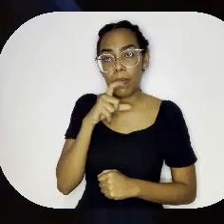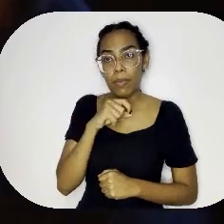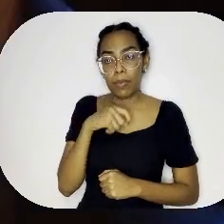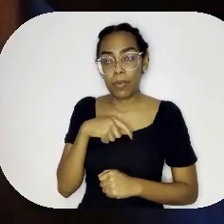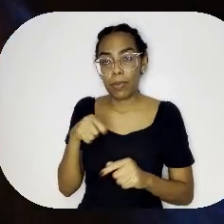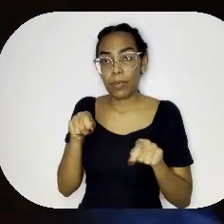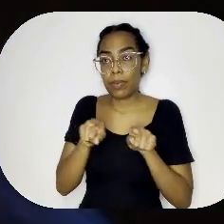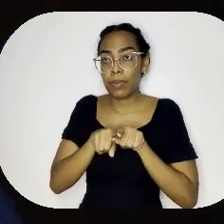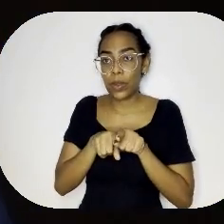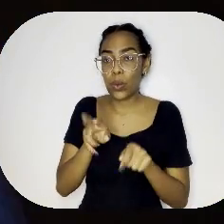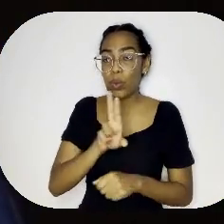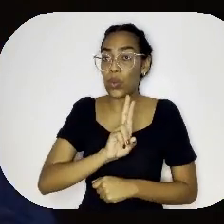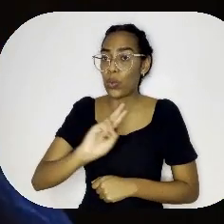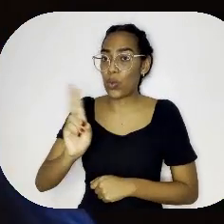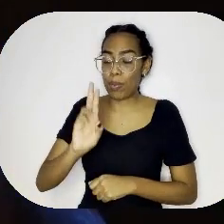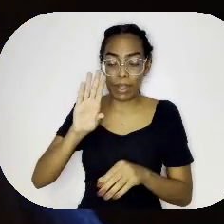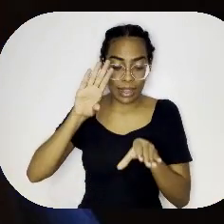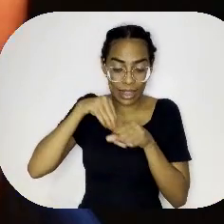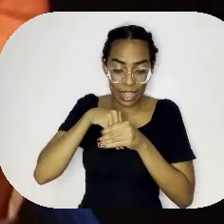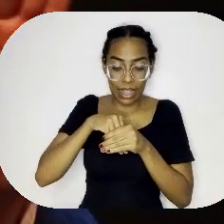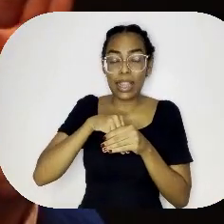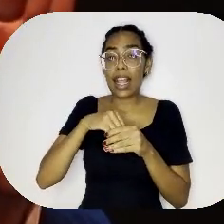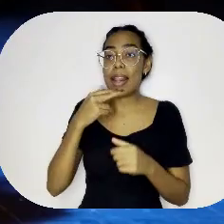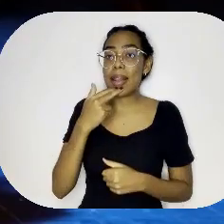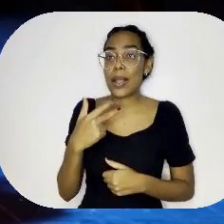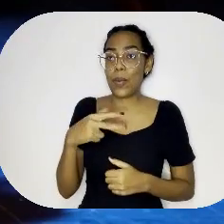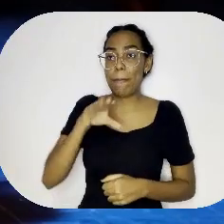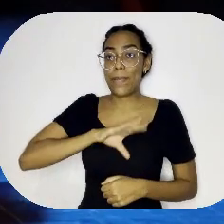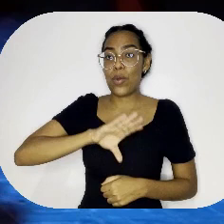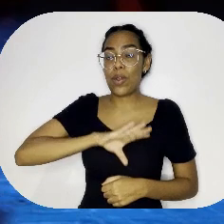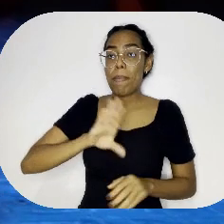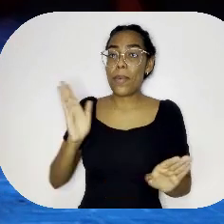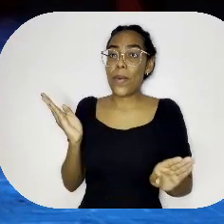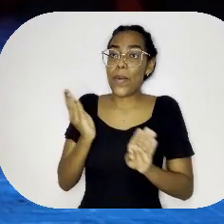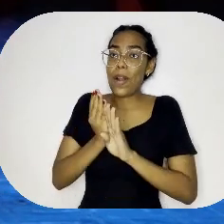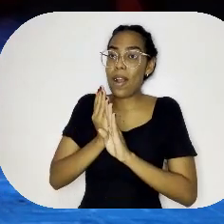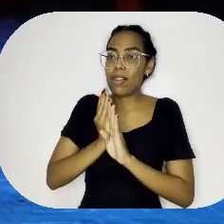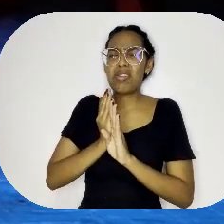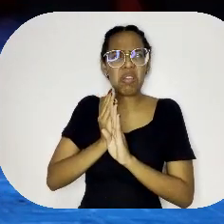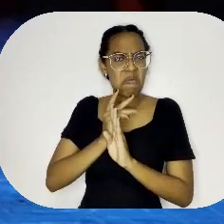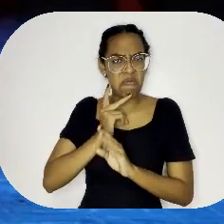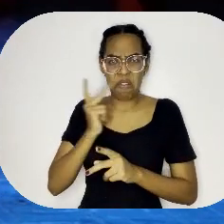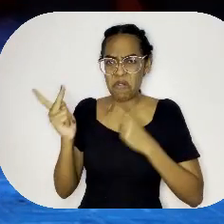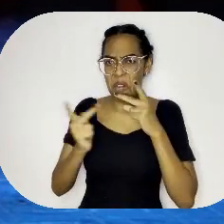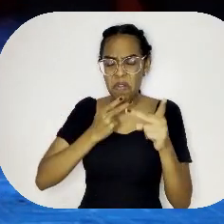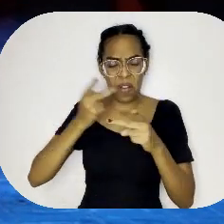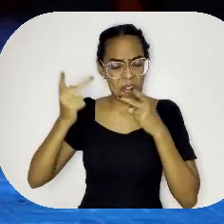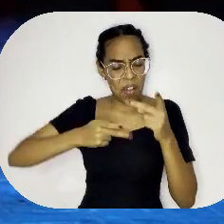mais ricas e mais firinas de todos os tempos, ele está incluído entre um dos maiores nomes da língua